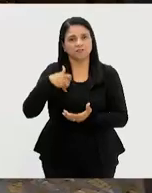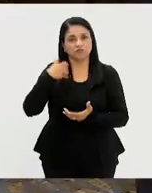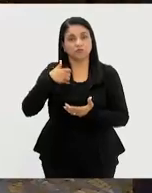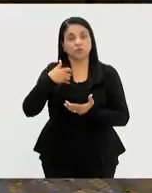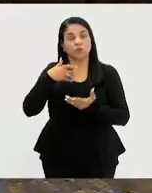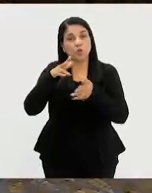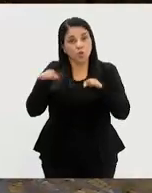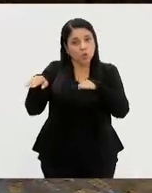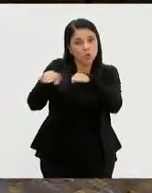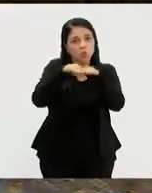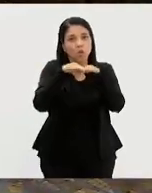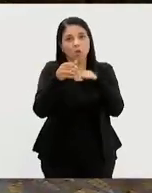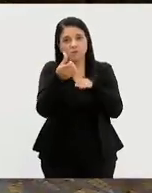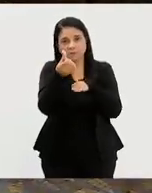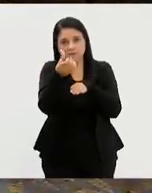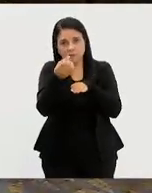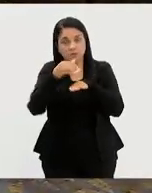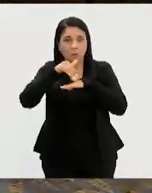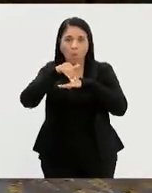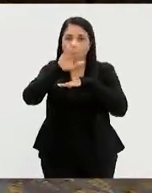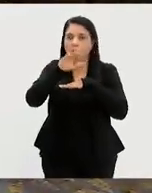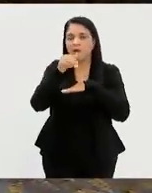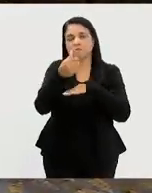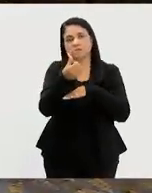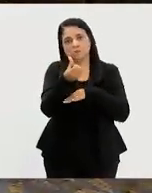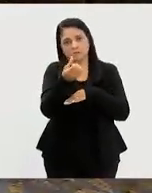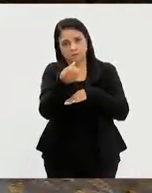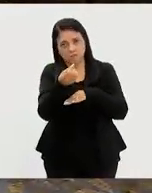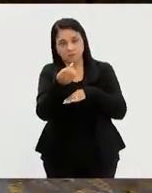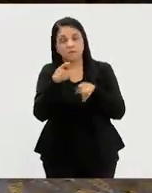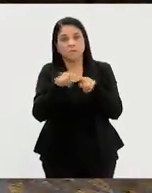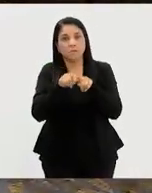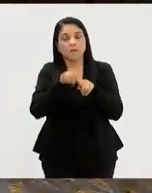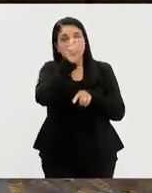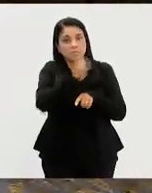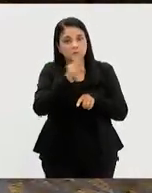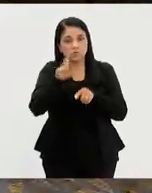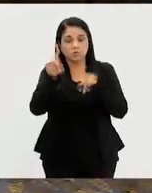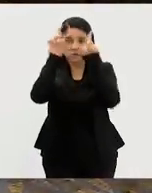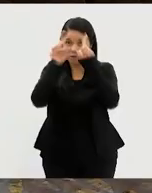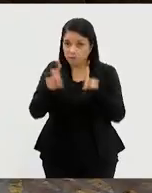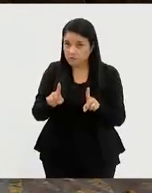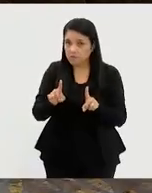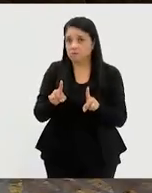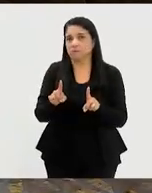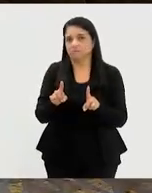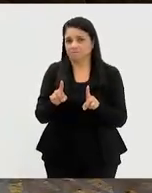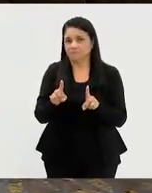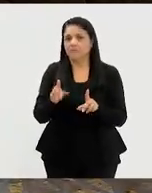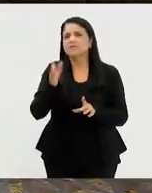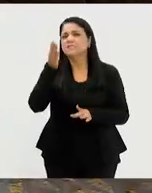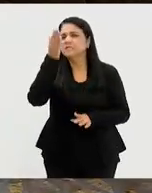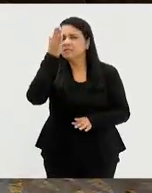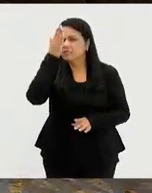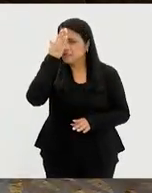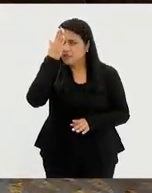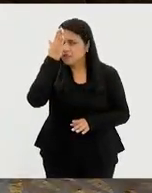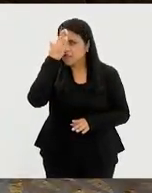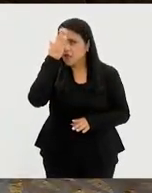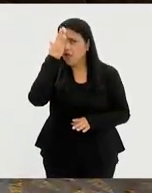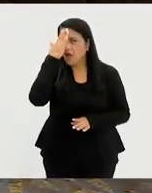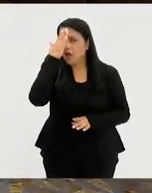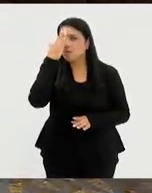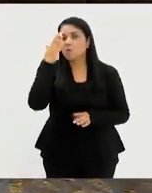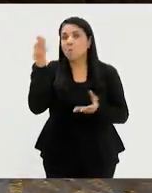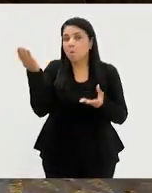60 anos de idade também pros portadores de necessidades especiais a gente sabe que qualquer processo